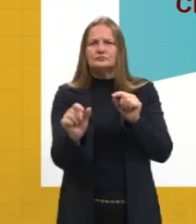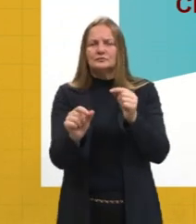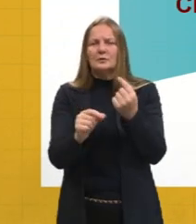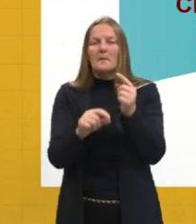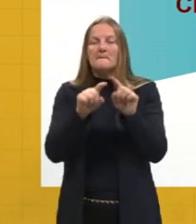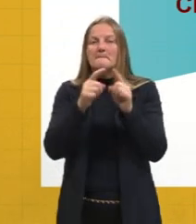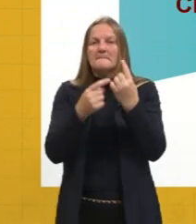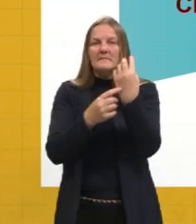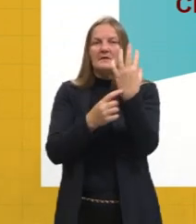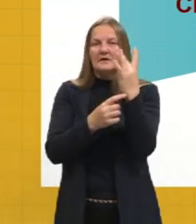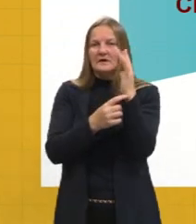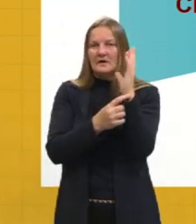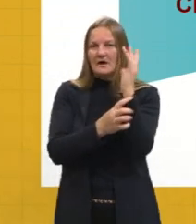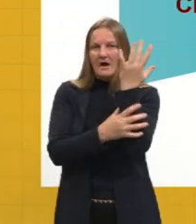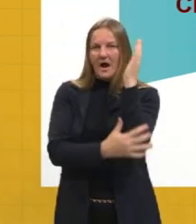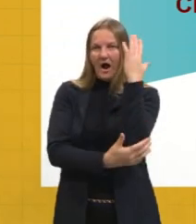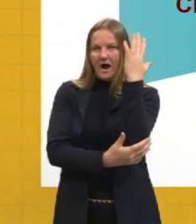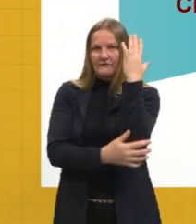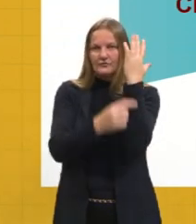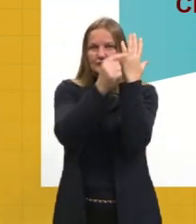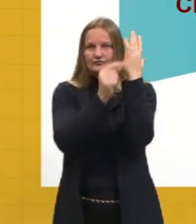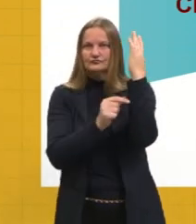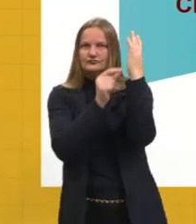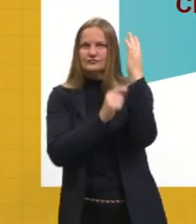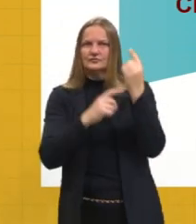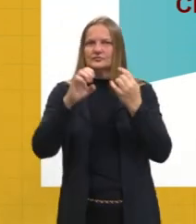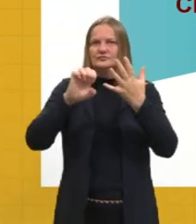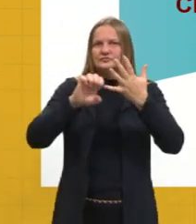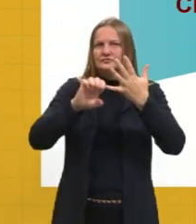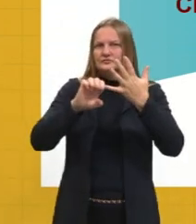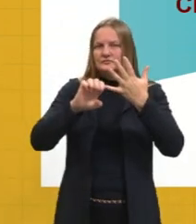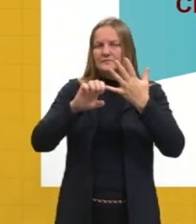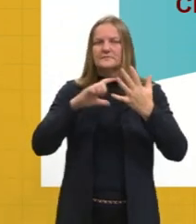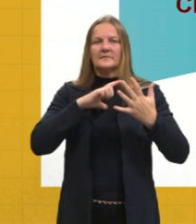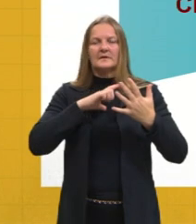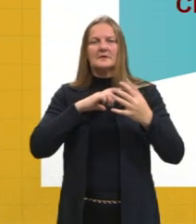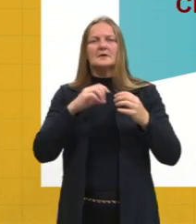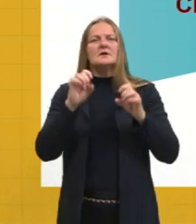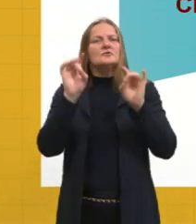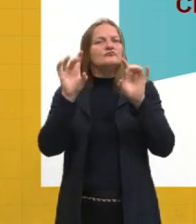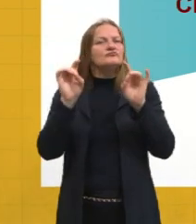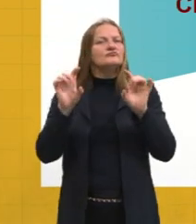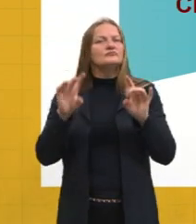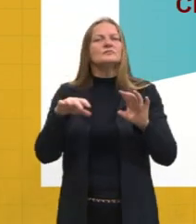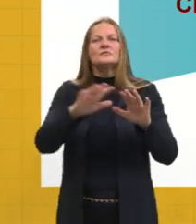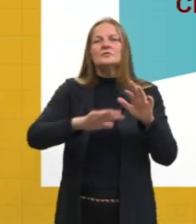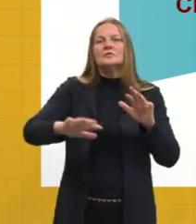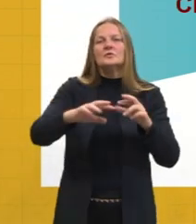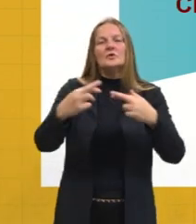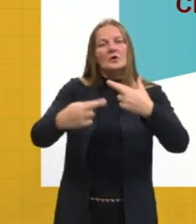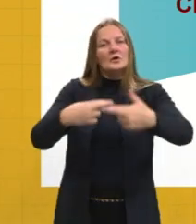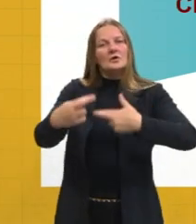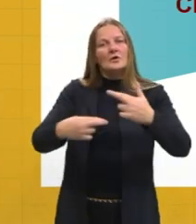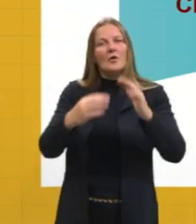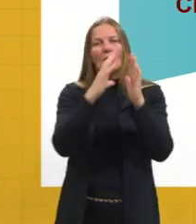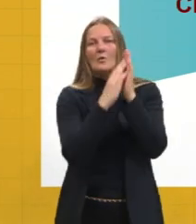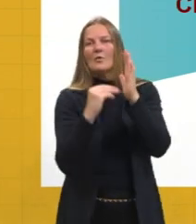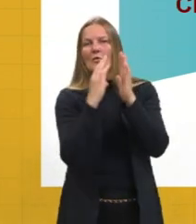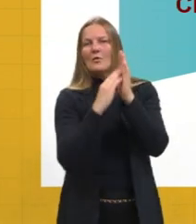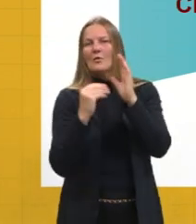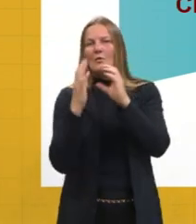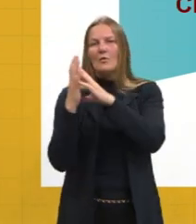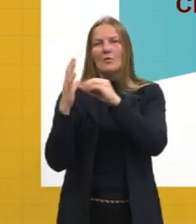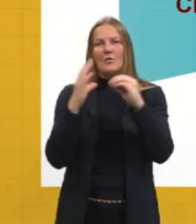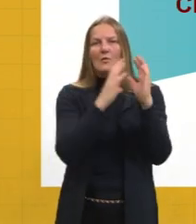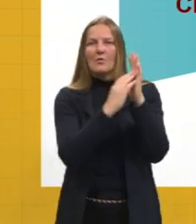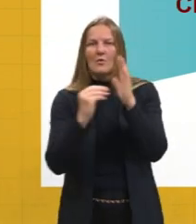do mesmo sexo e espécie exclusivamente em relação à reprodução a gente